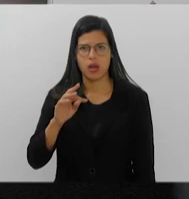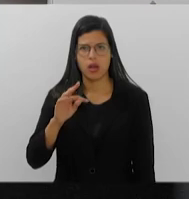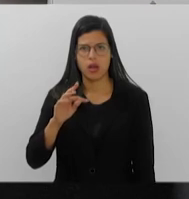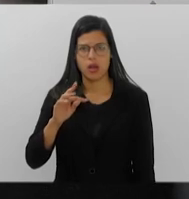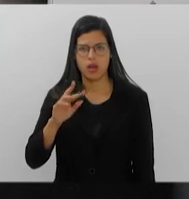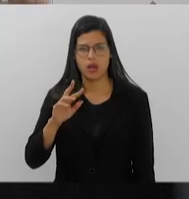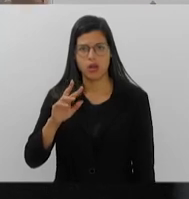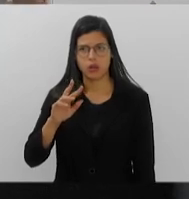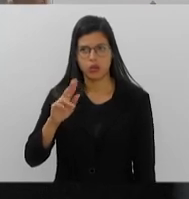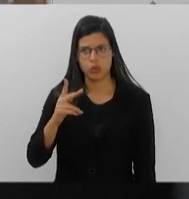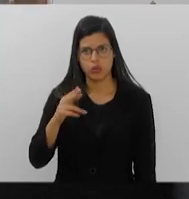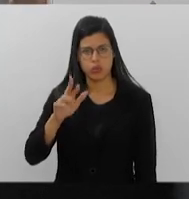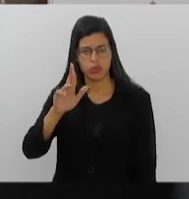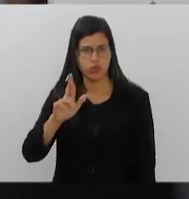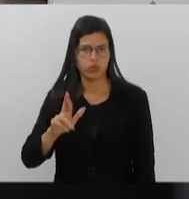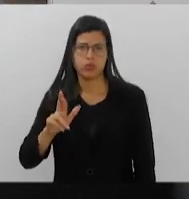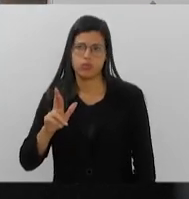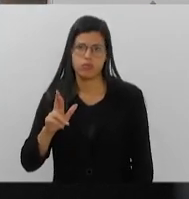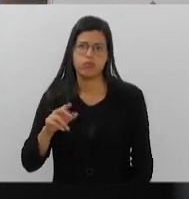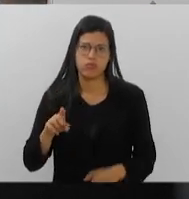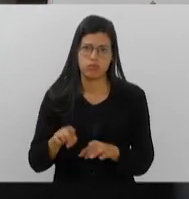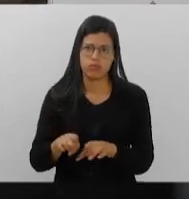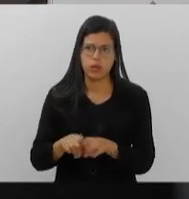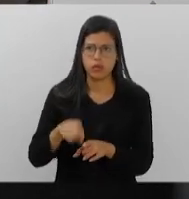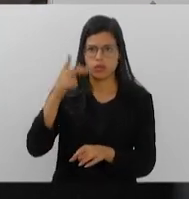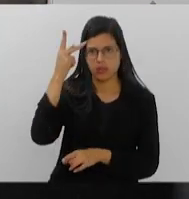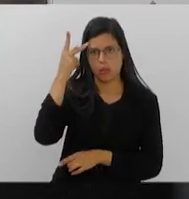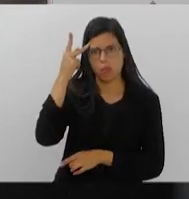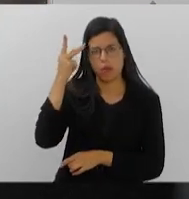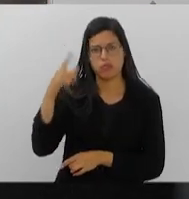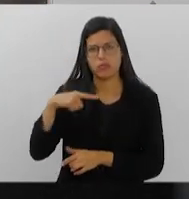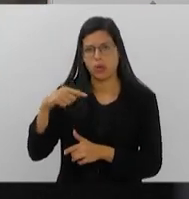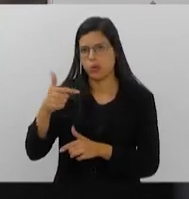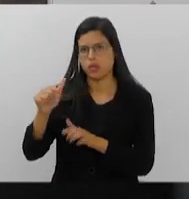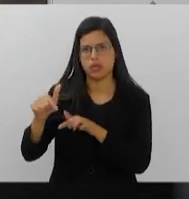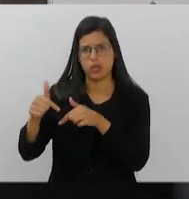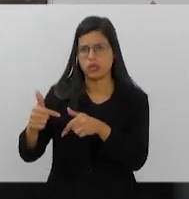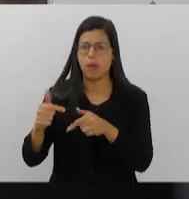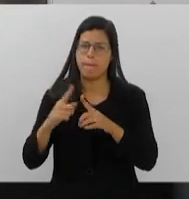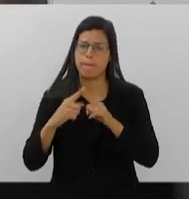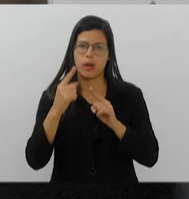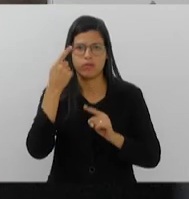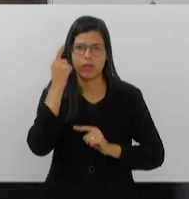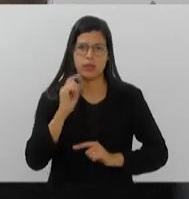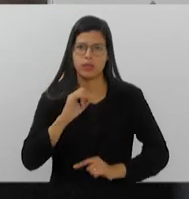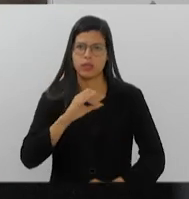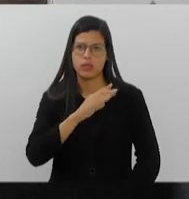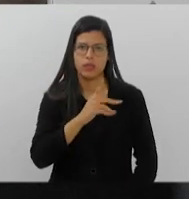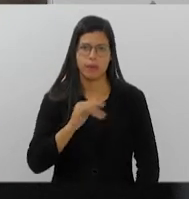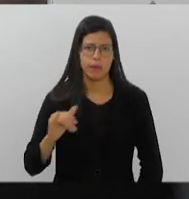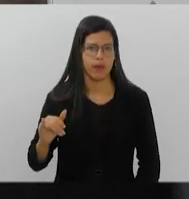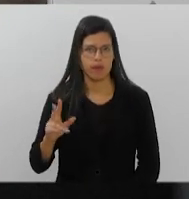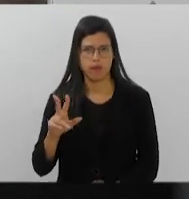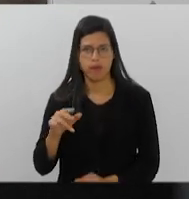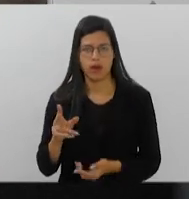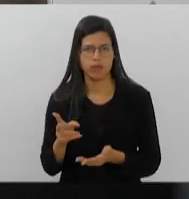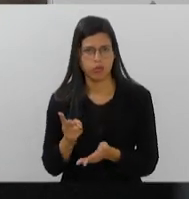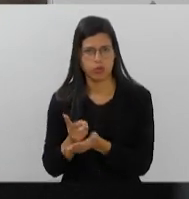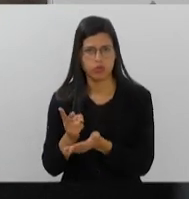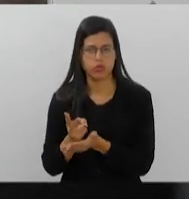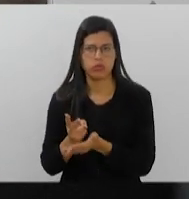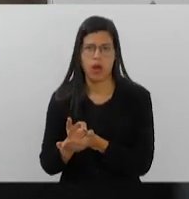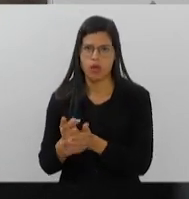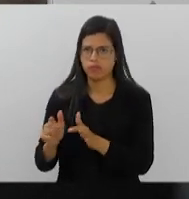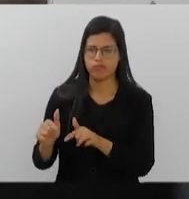outras iniciativas, mas não sabemos se a CPI vai vingar. Então, uma coisa muito clara é, neste relatório, nós temos